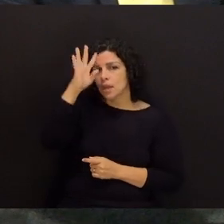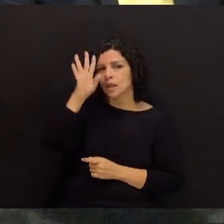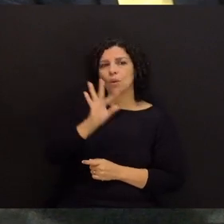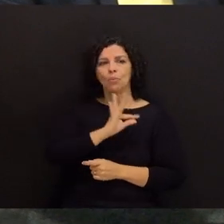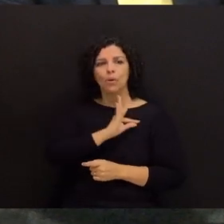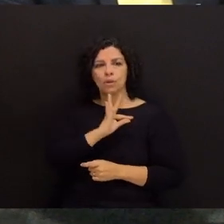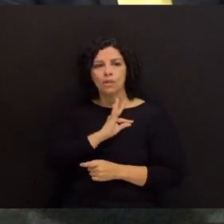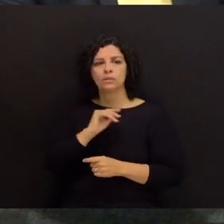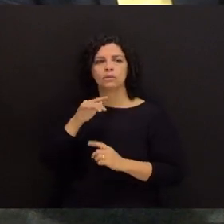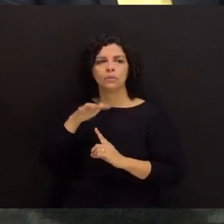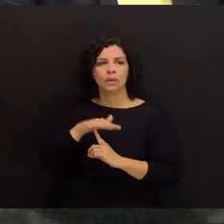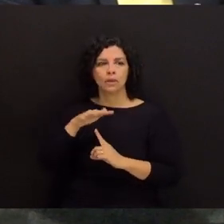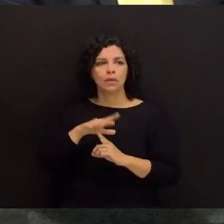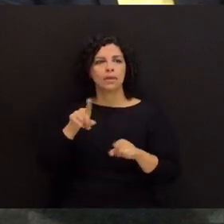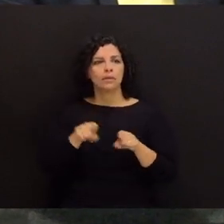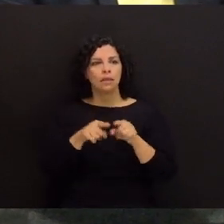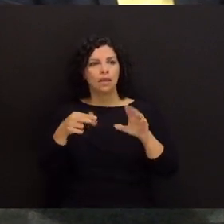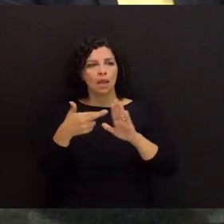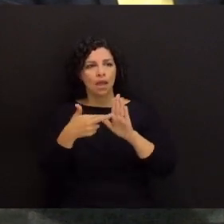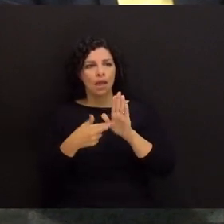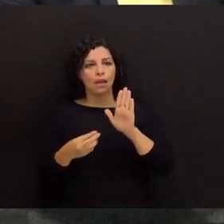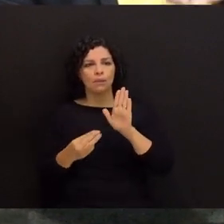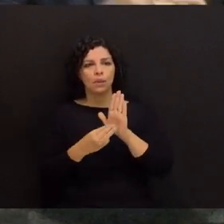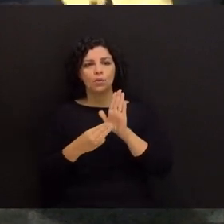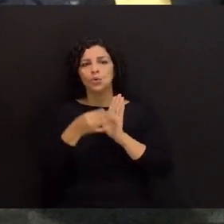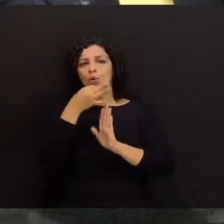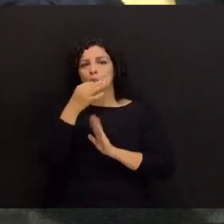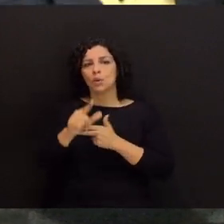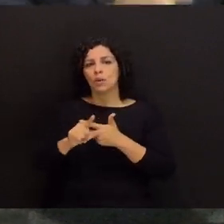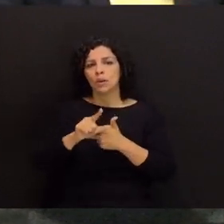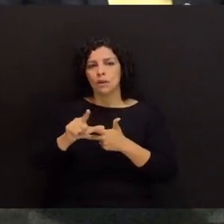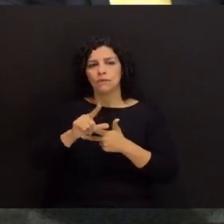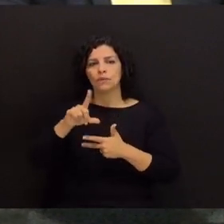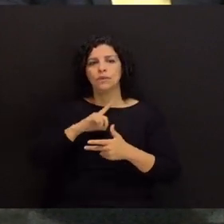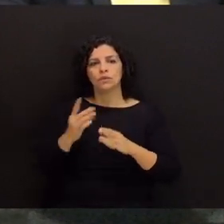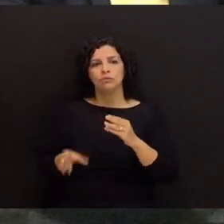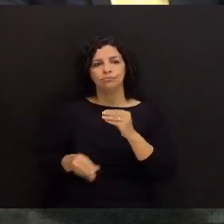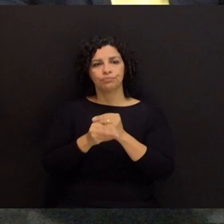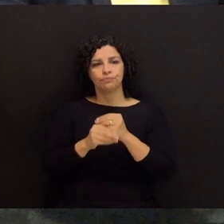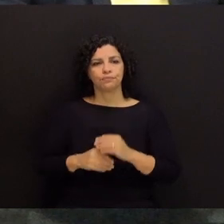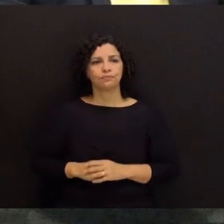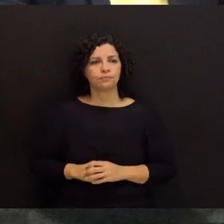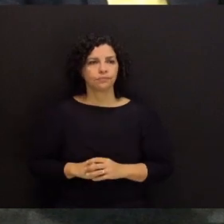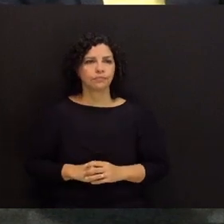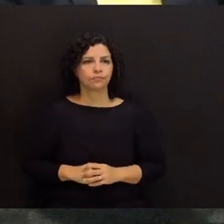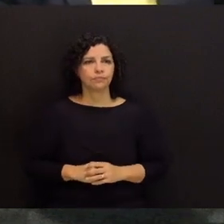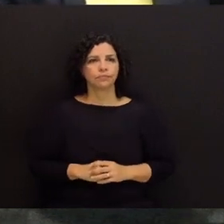do Estado do Paraná conforme minuta de sugestão Legislativa em anexo